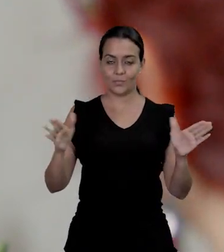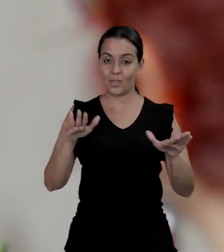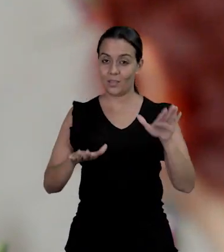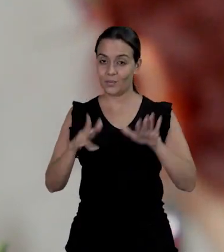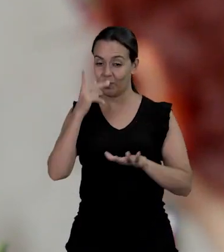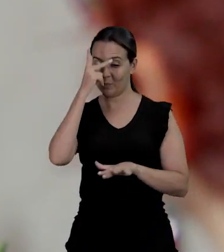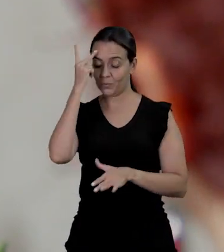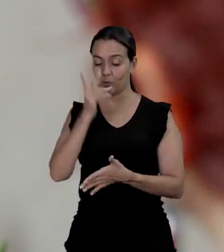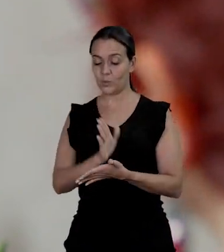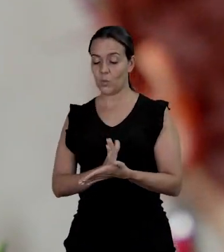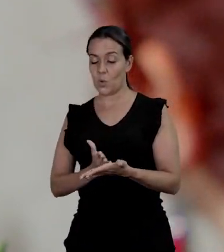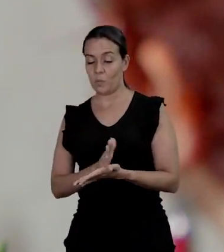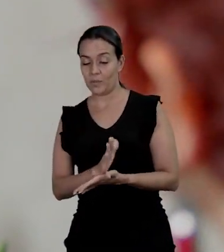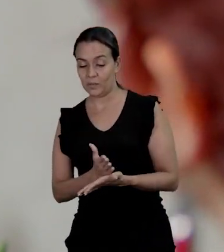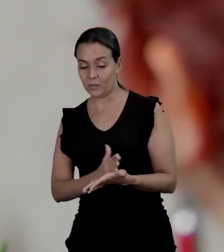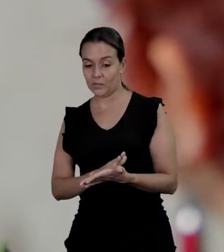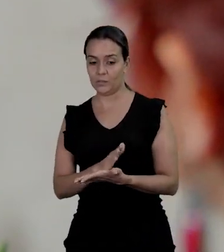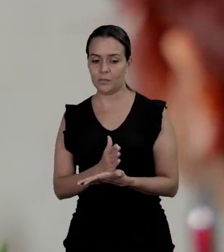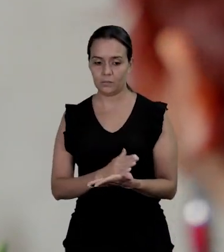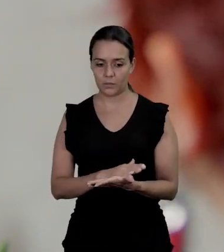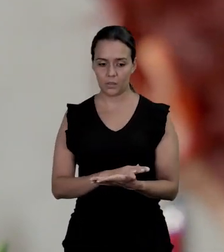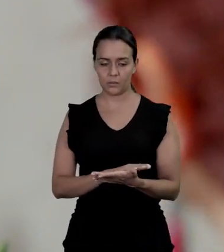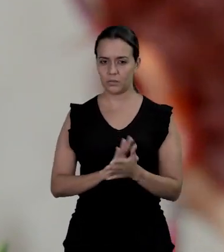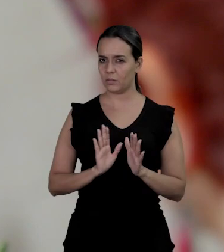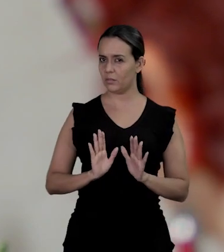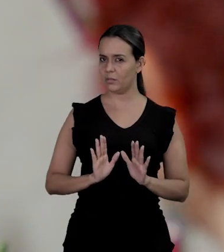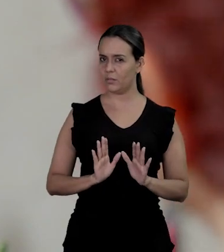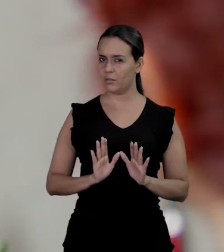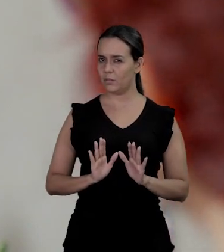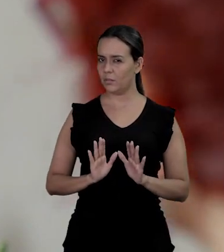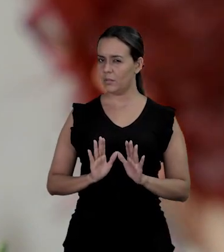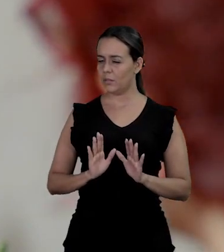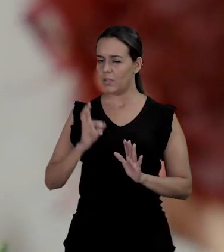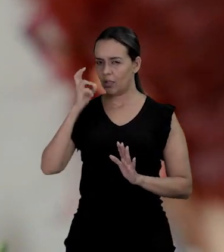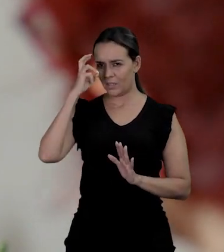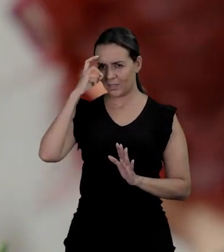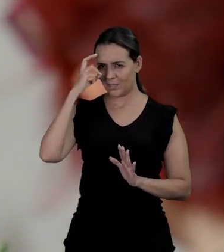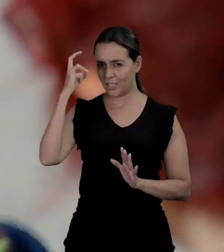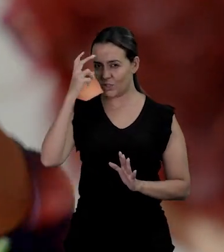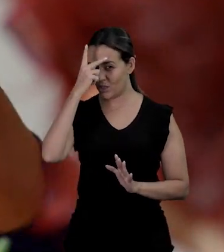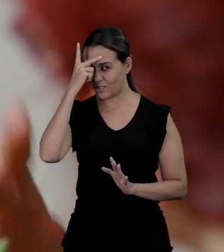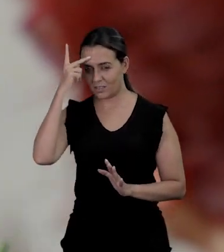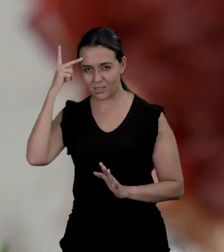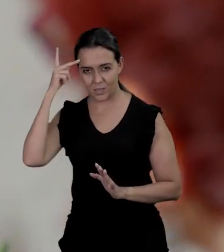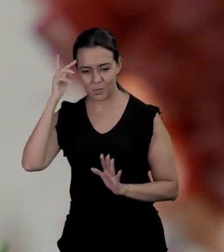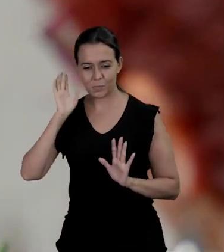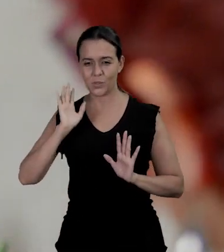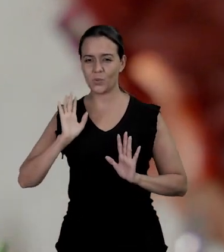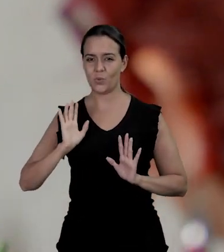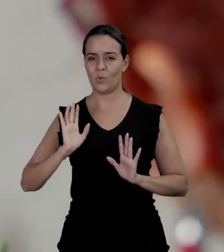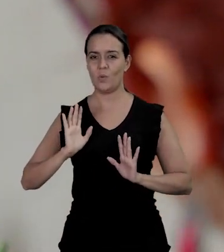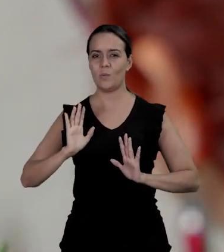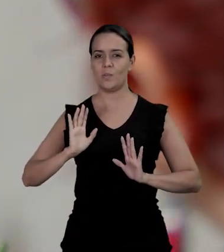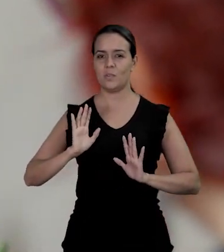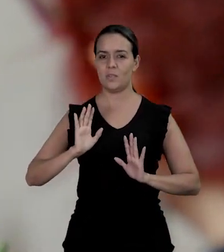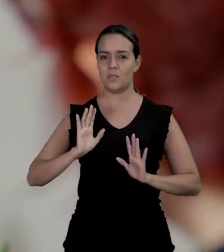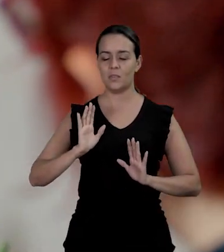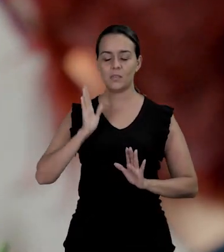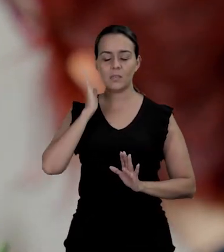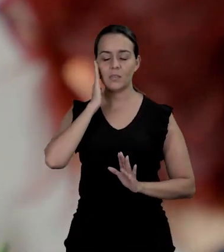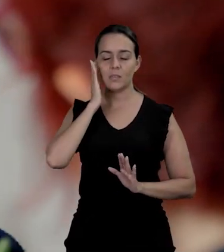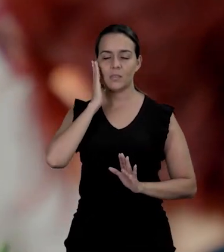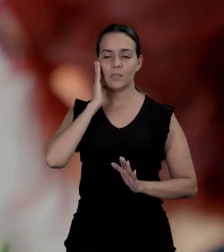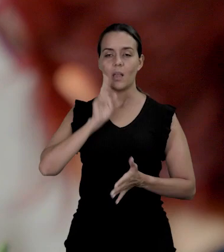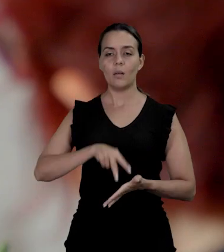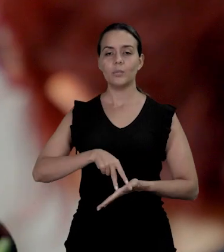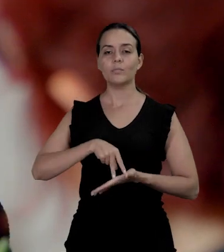incomoda, e ela incomoda muito. Ela ameaça uma estabilidade, ela ameaça uma inteligibilidade do sistema, você fere